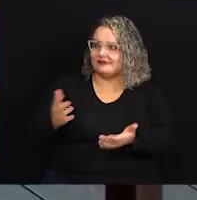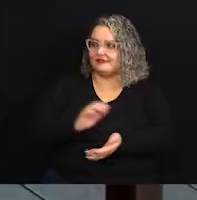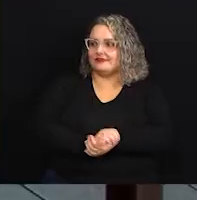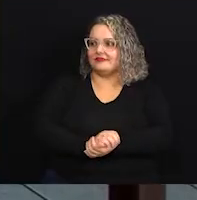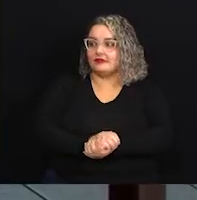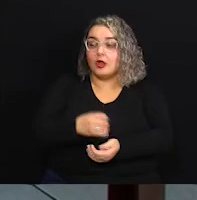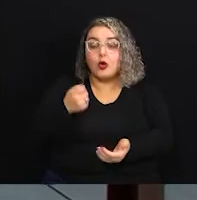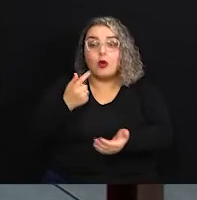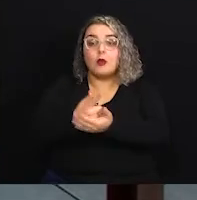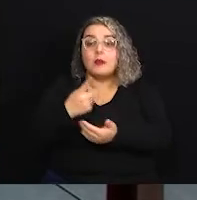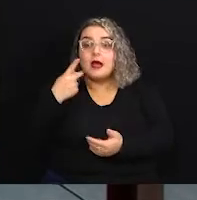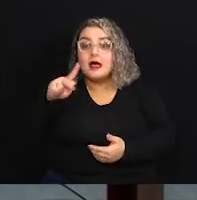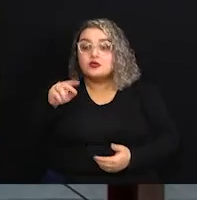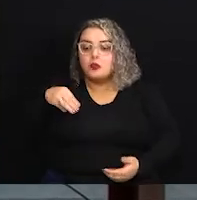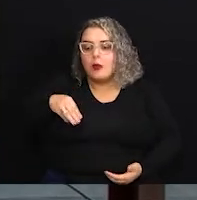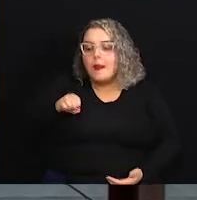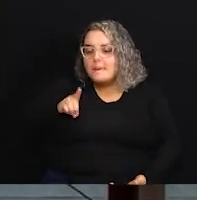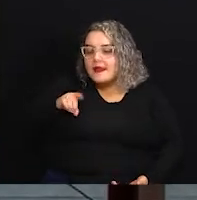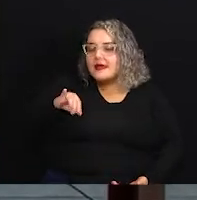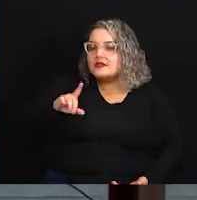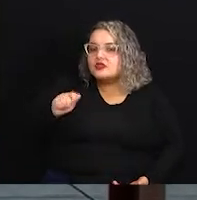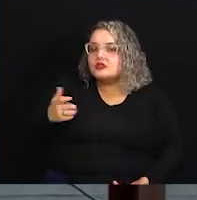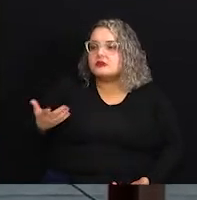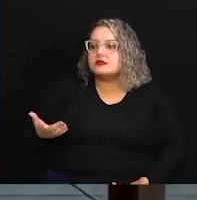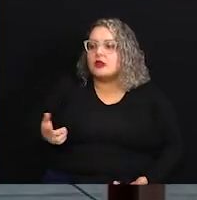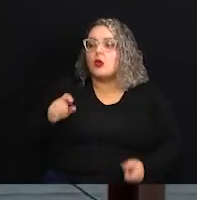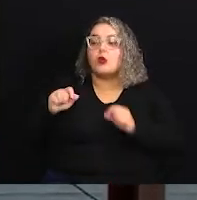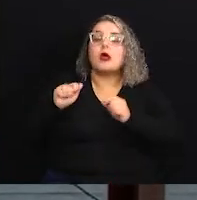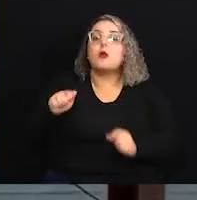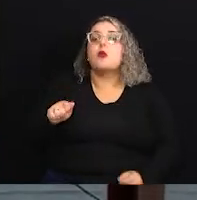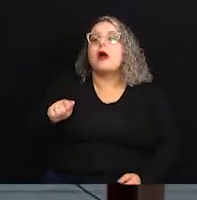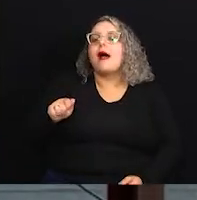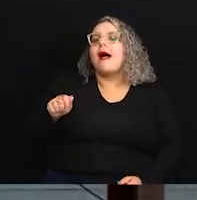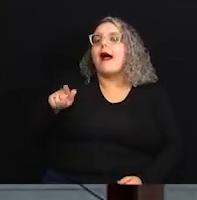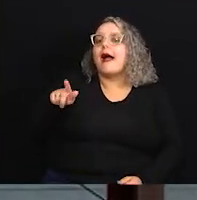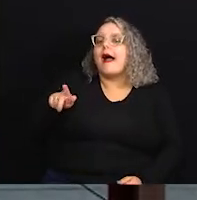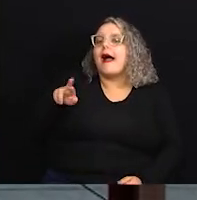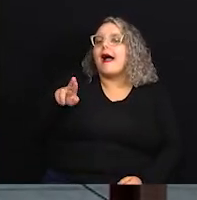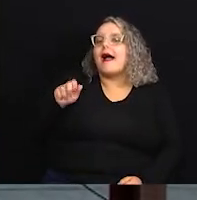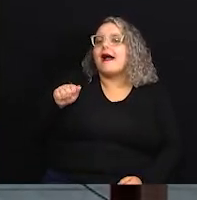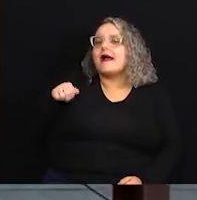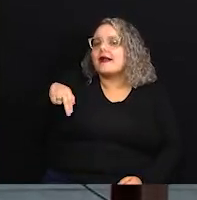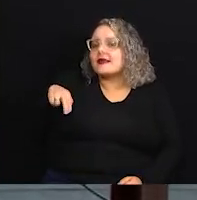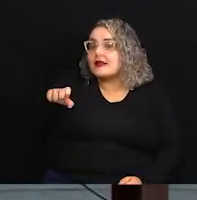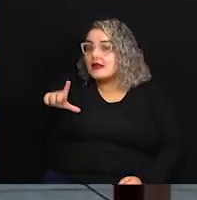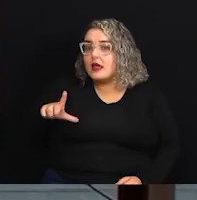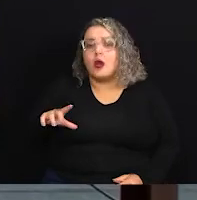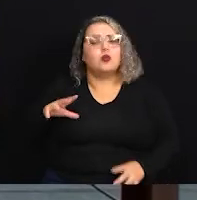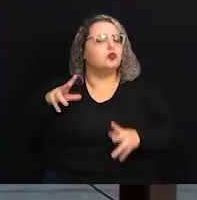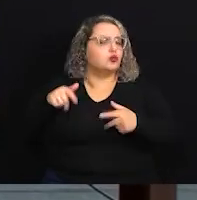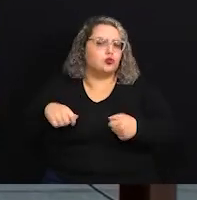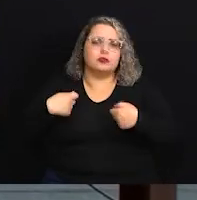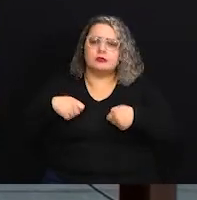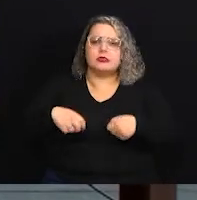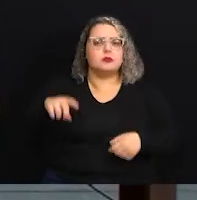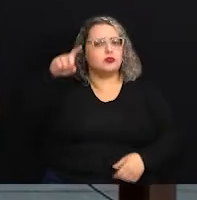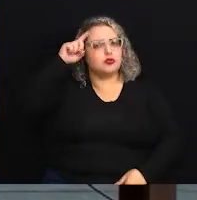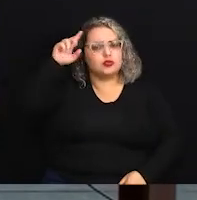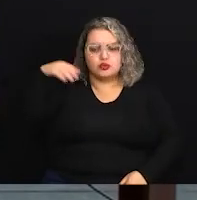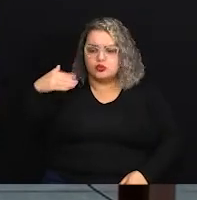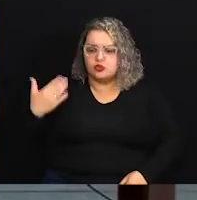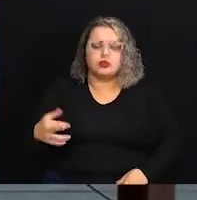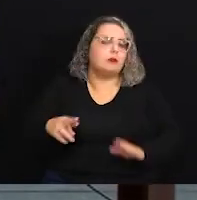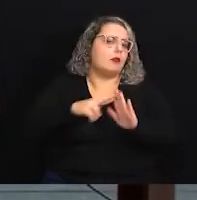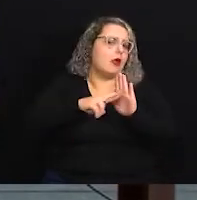a sua medida. Ou seja, qual é o princípio do granel? O granel você compra o que você precisa para a sua receita, para o seu dia a dia, para a